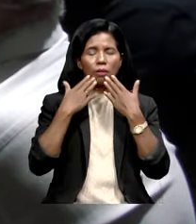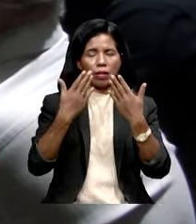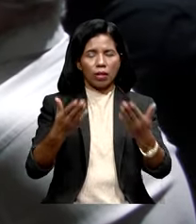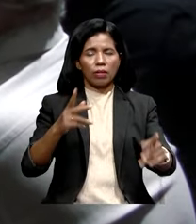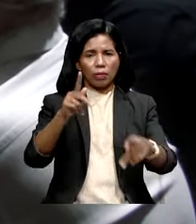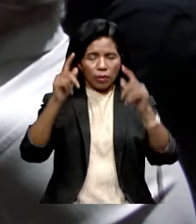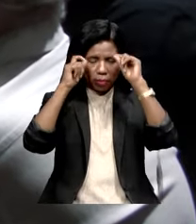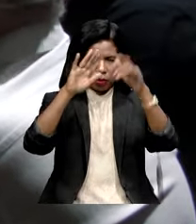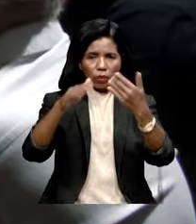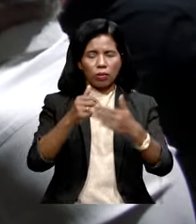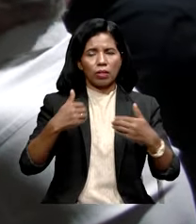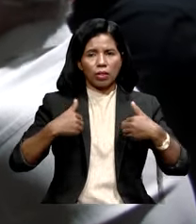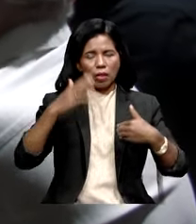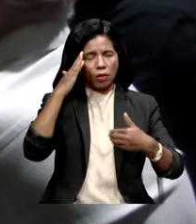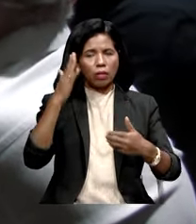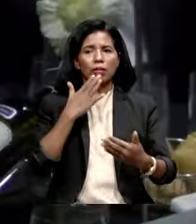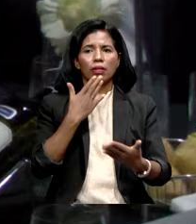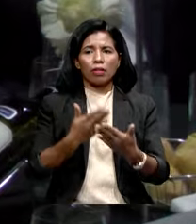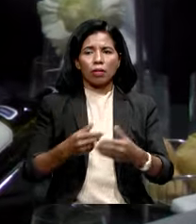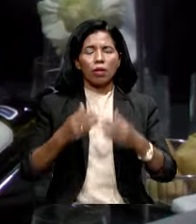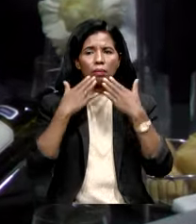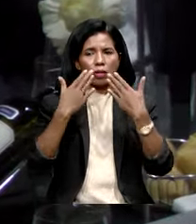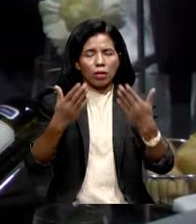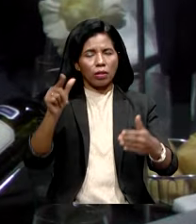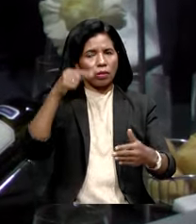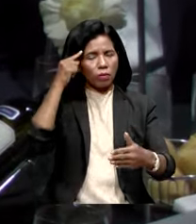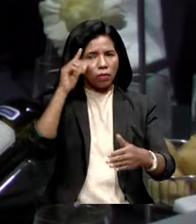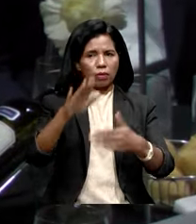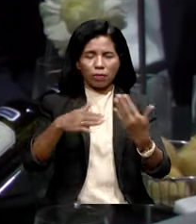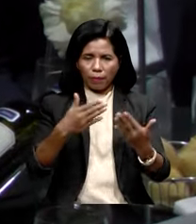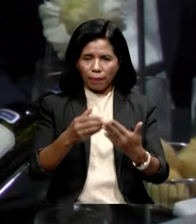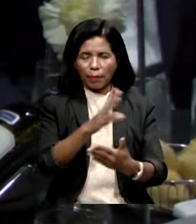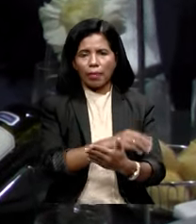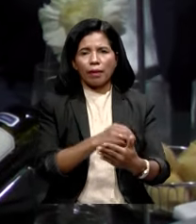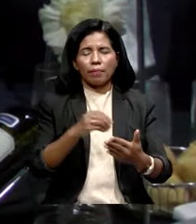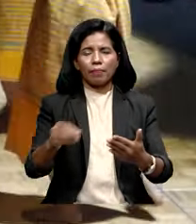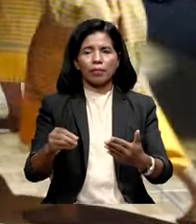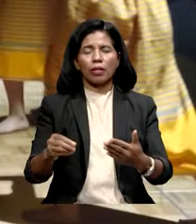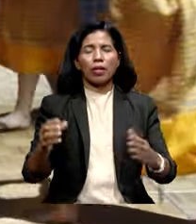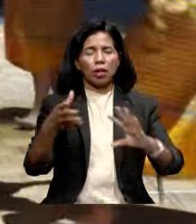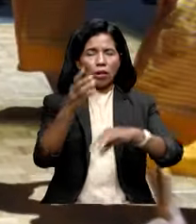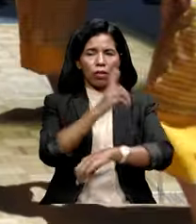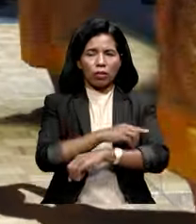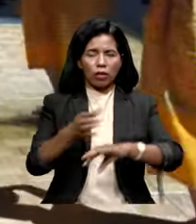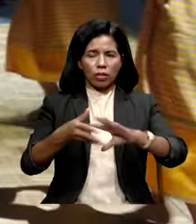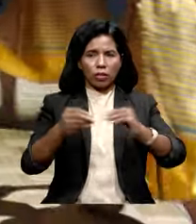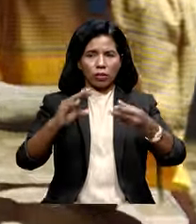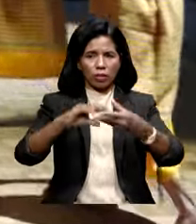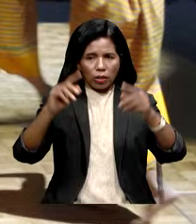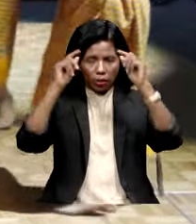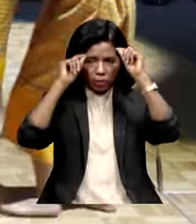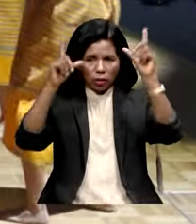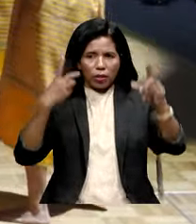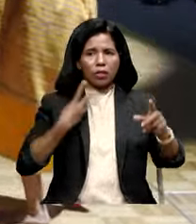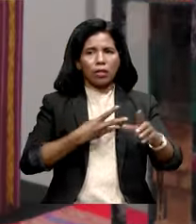na iniciativa dia, no rato agradece ao governo norte e território, onde realiza a comemoração loro histórico timor-lestinian. Bem, então